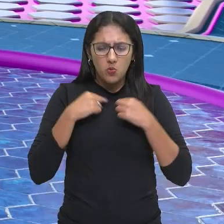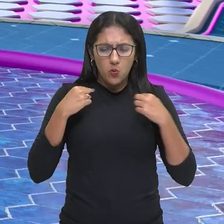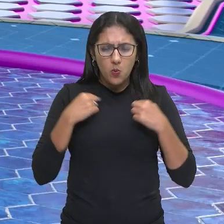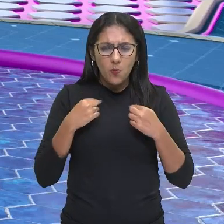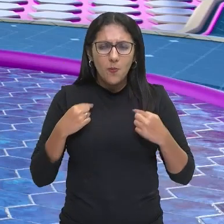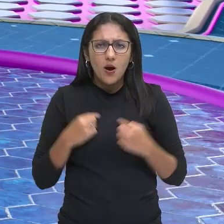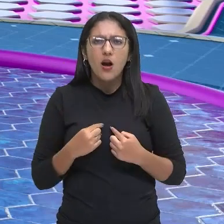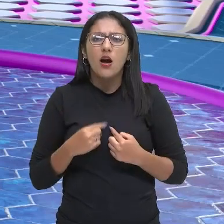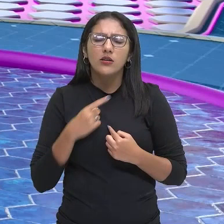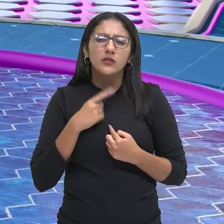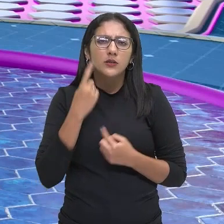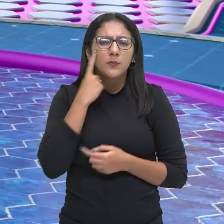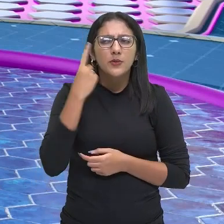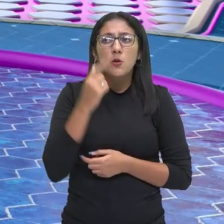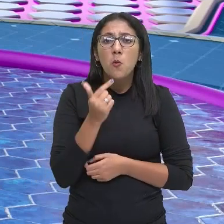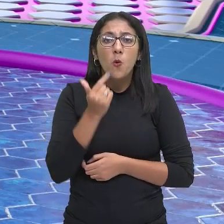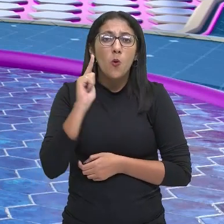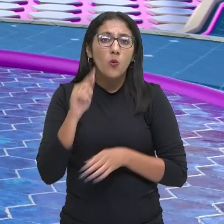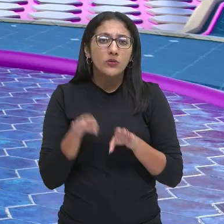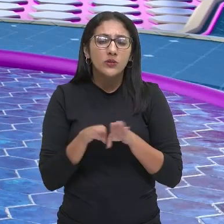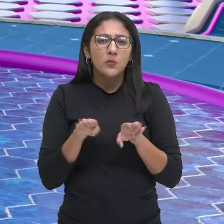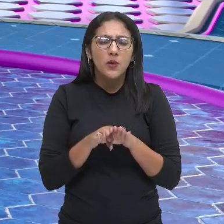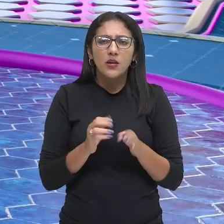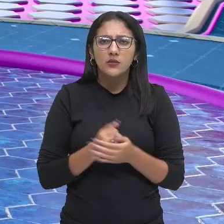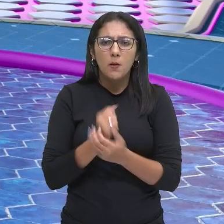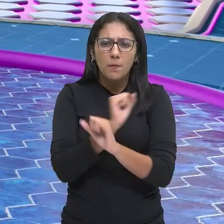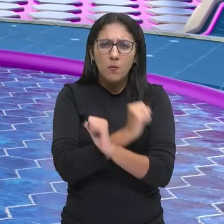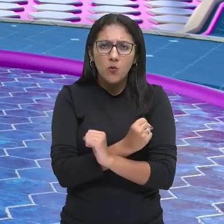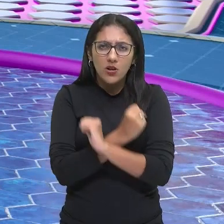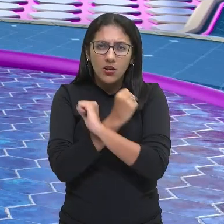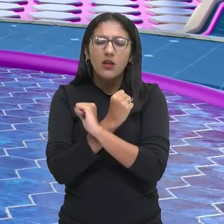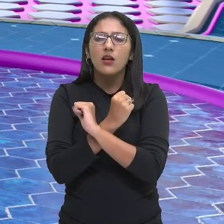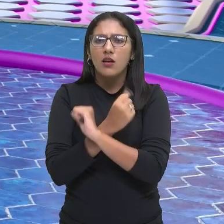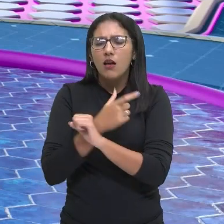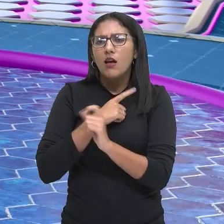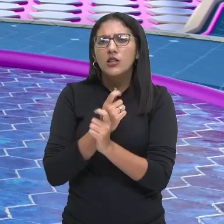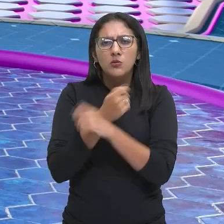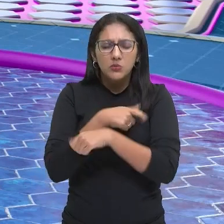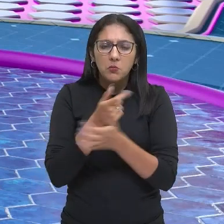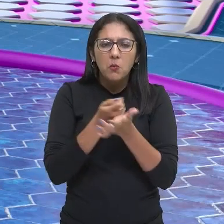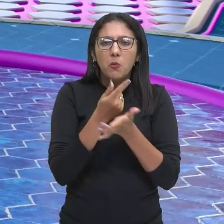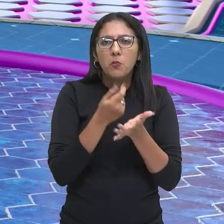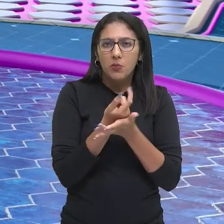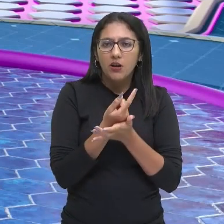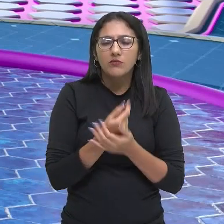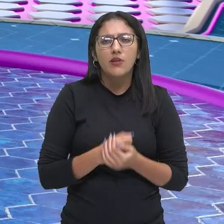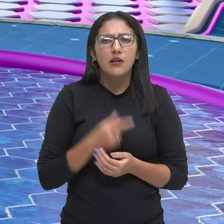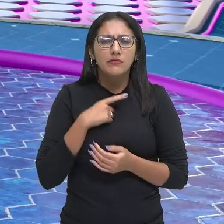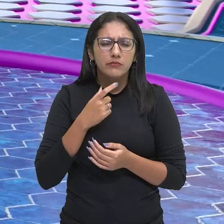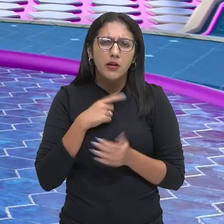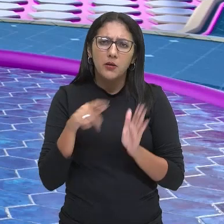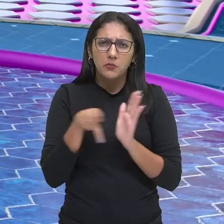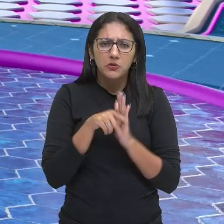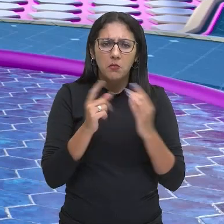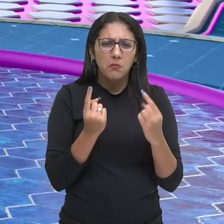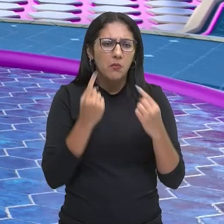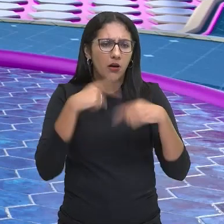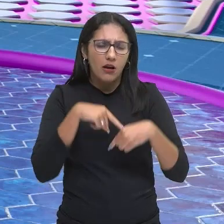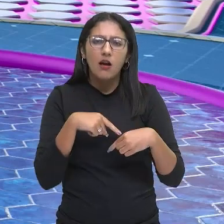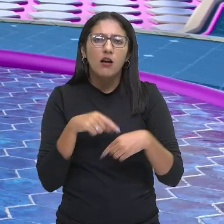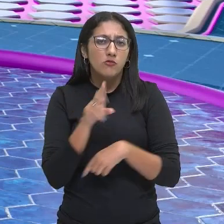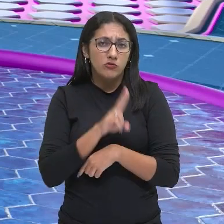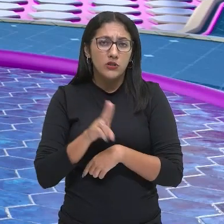do Batman. Ah, não, agora eu quero uma roupa da Mulher Maravilha. Você compra uma roupa da Mulher Maravilha e você vai jogar o jogo com